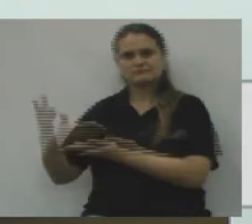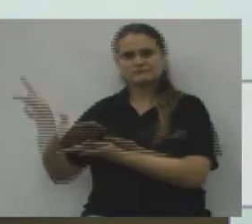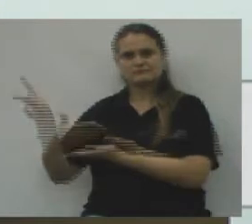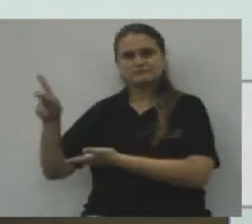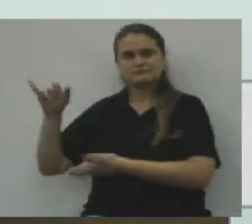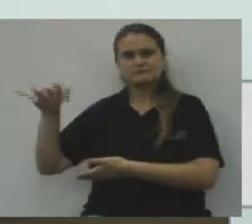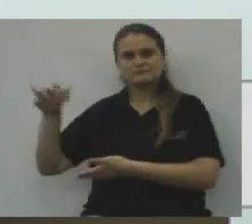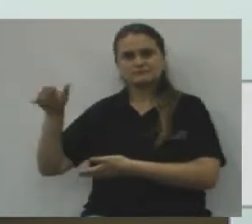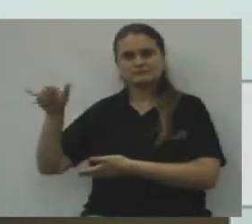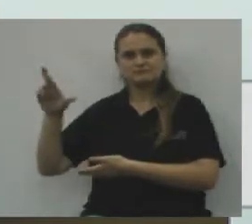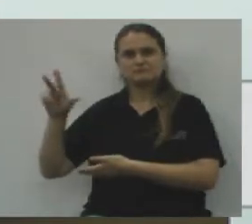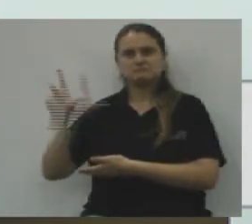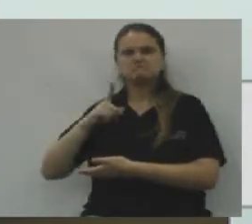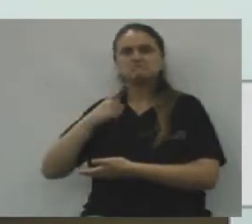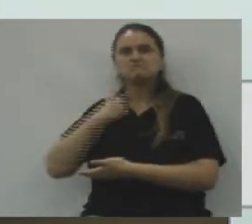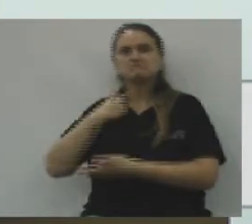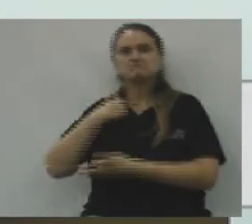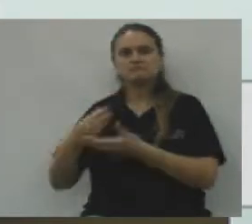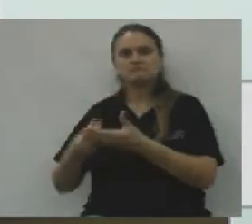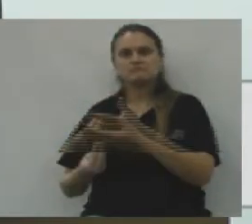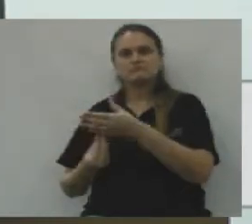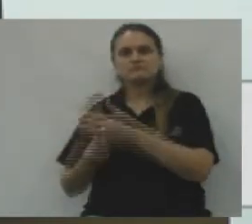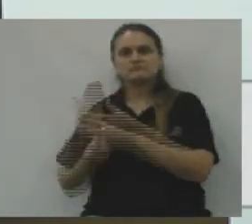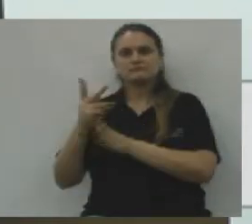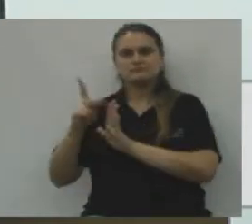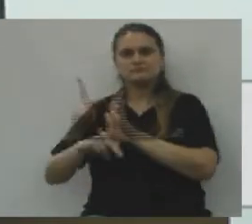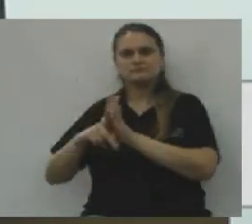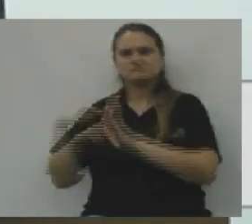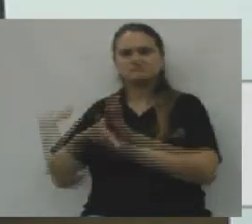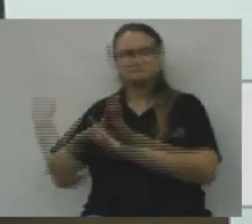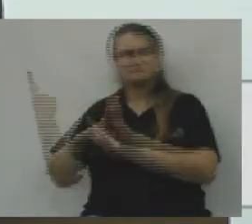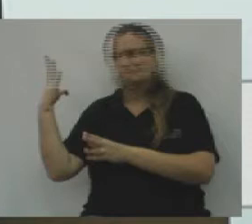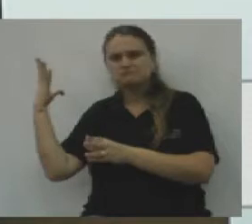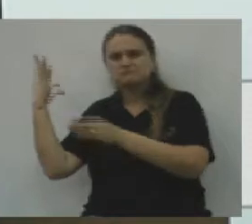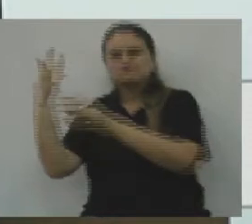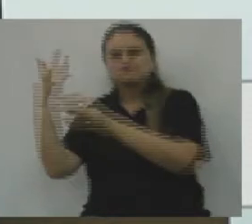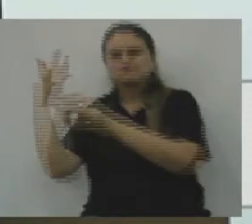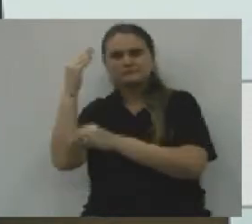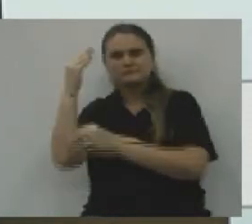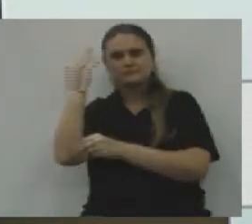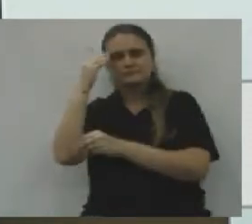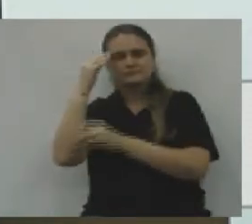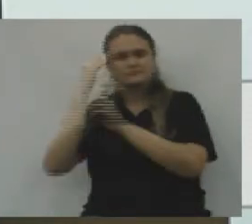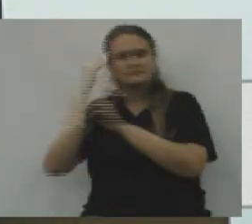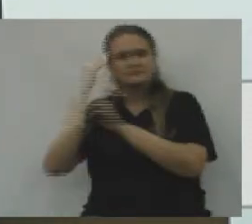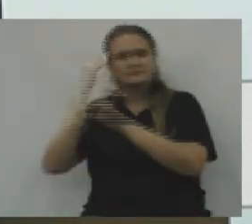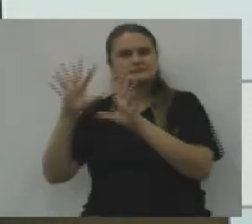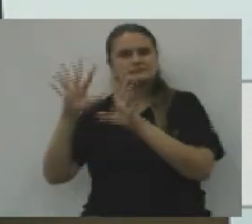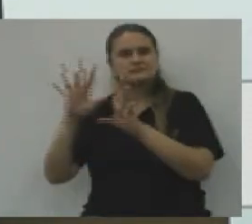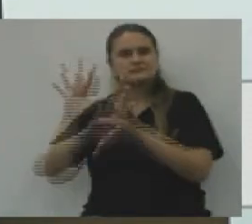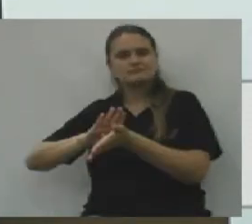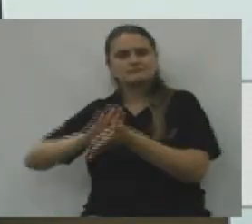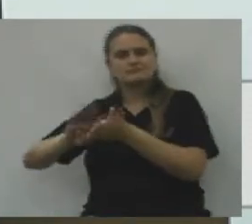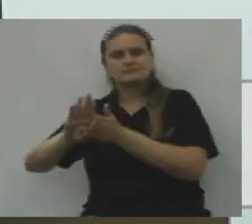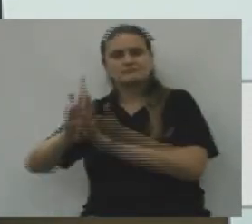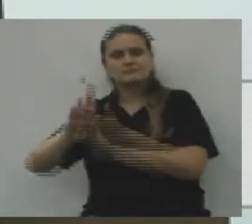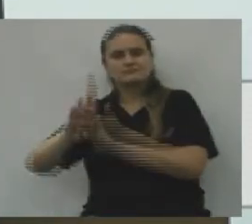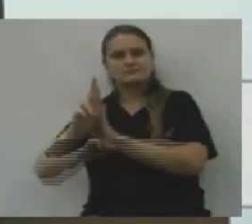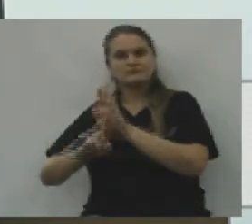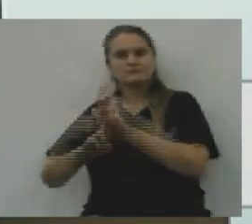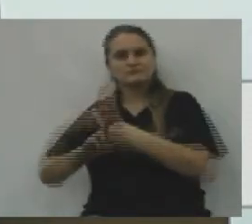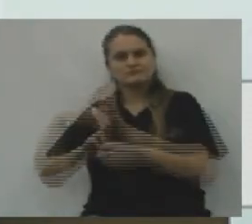pela iniciativa, né? Tivemos o entendimento de todos os pares, da dispensa da redação final, de votar em